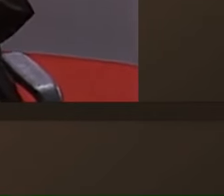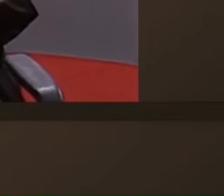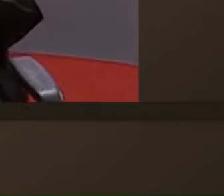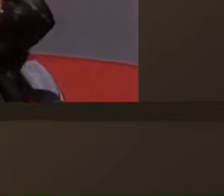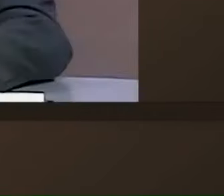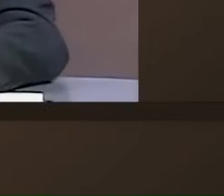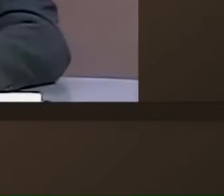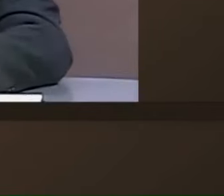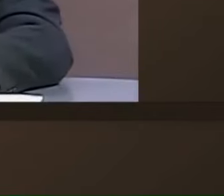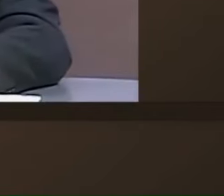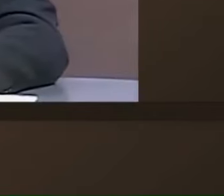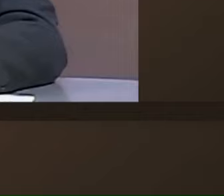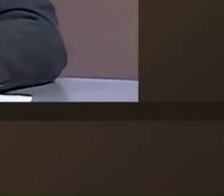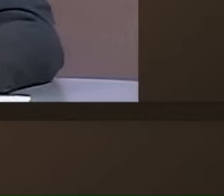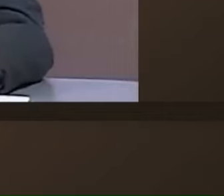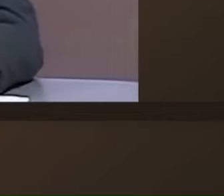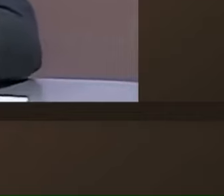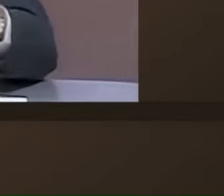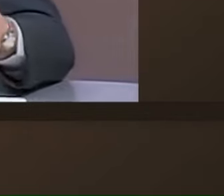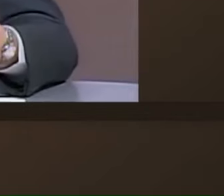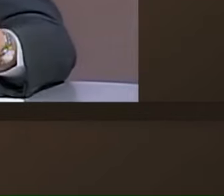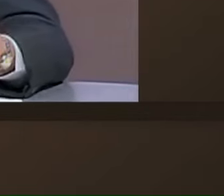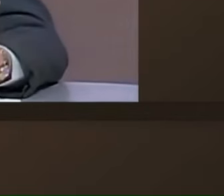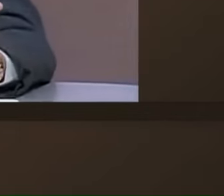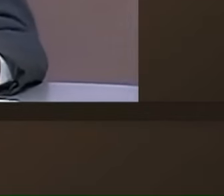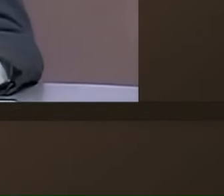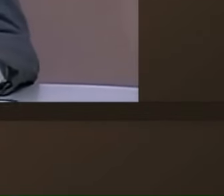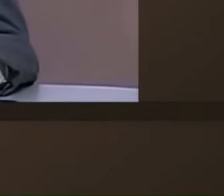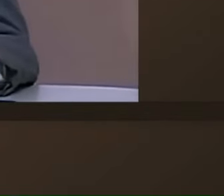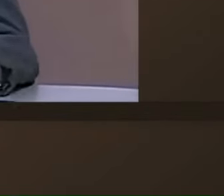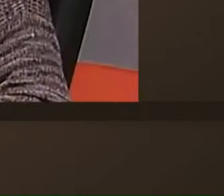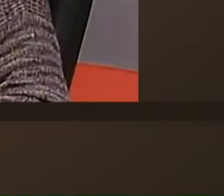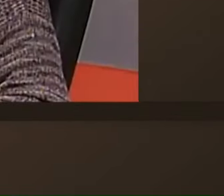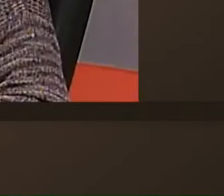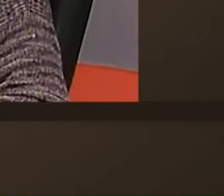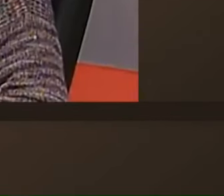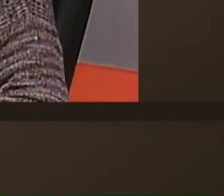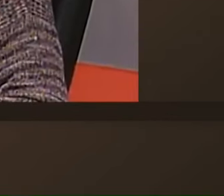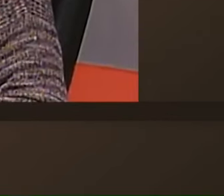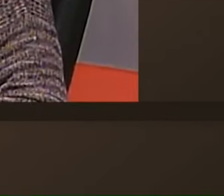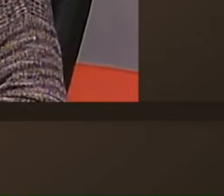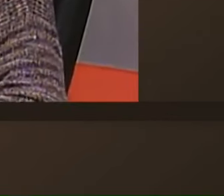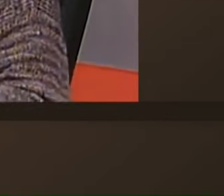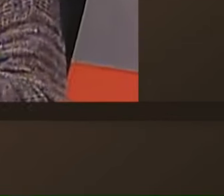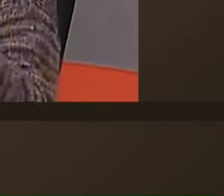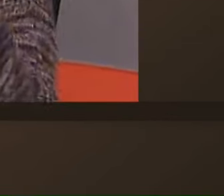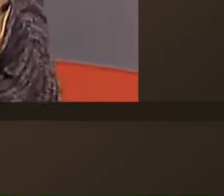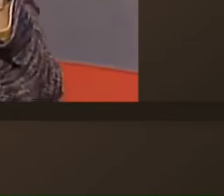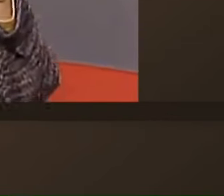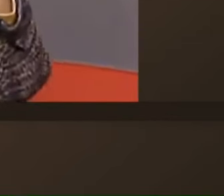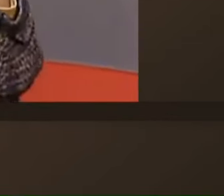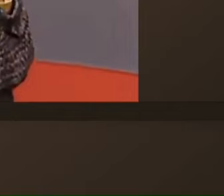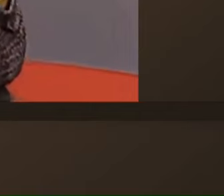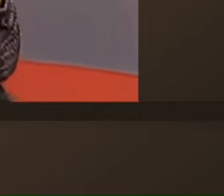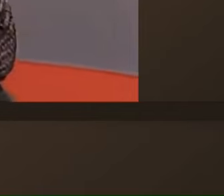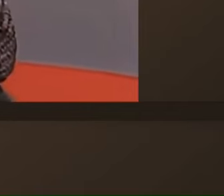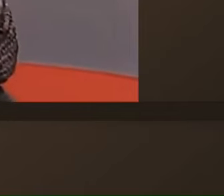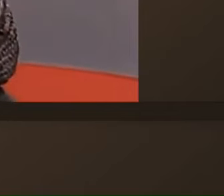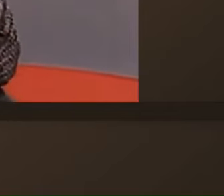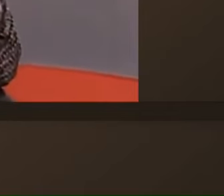bem. Eu não penso em proibir. Eu acho que muitas vezes... Não, eu digo proibir dentro de você. Acho que o país precisa ser reformado,